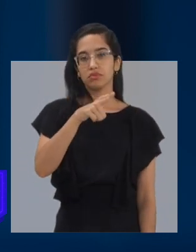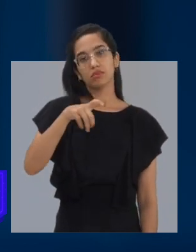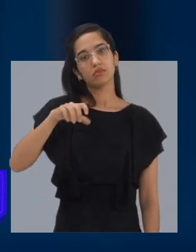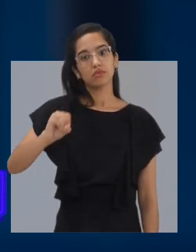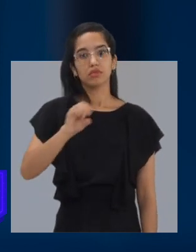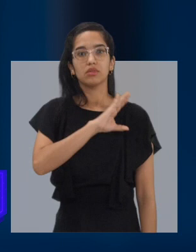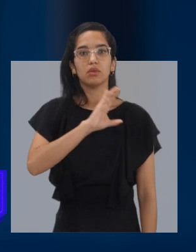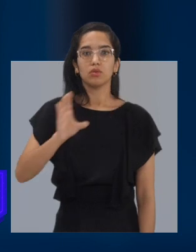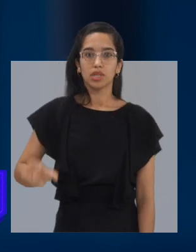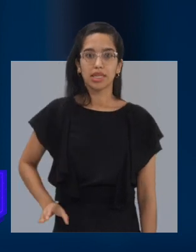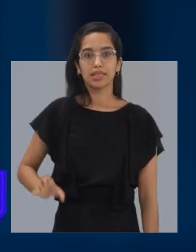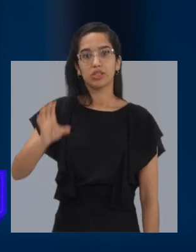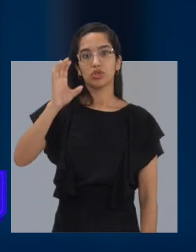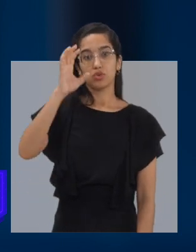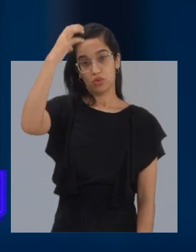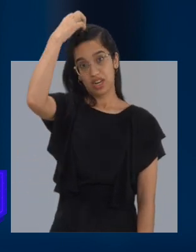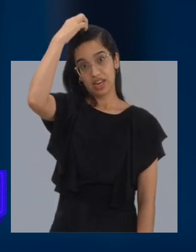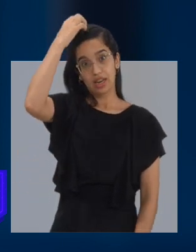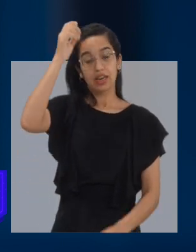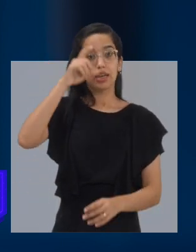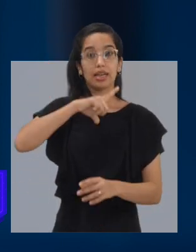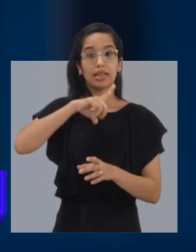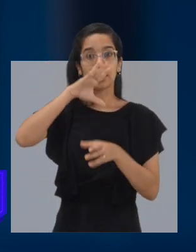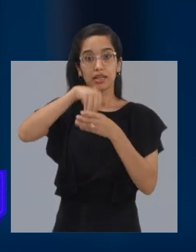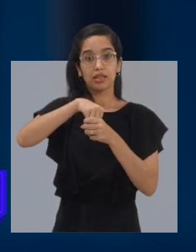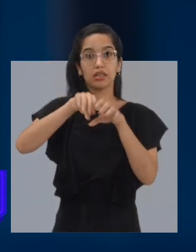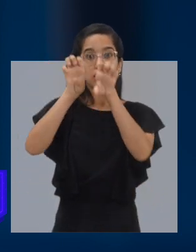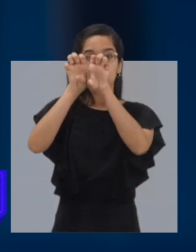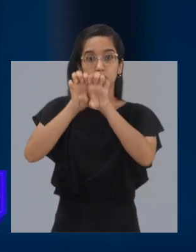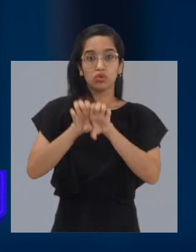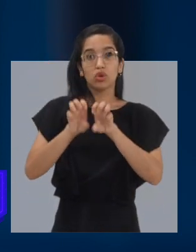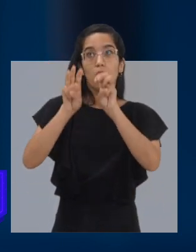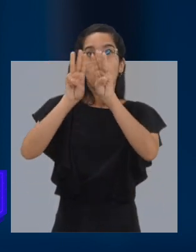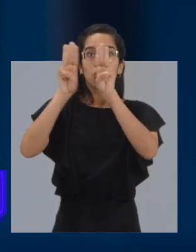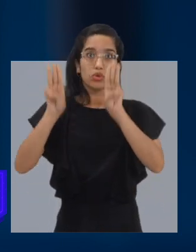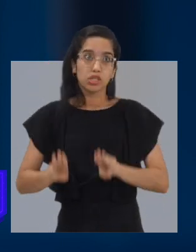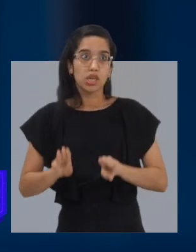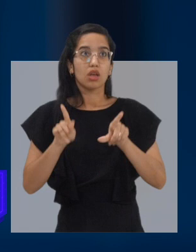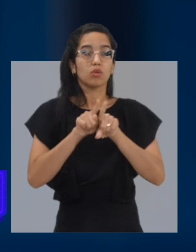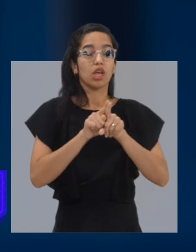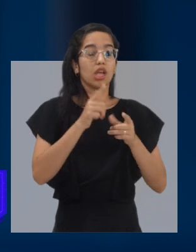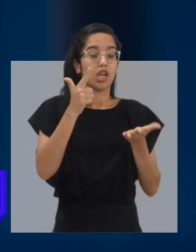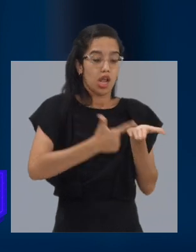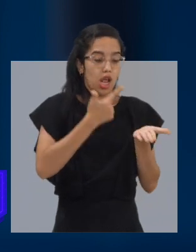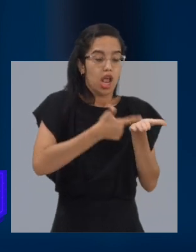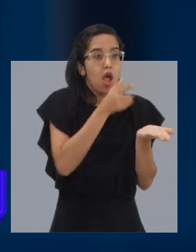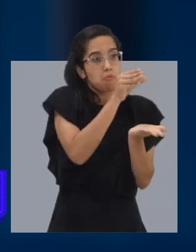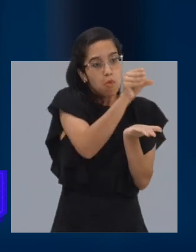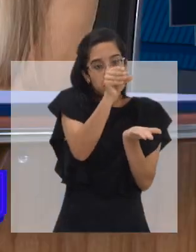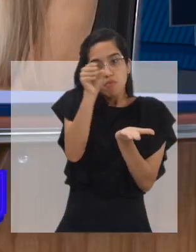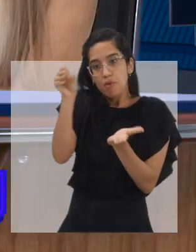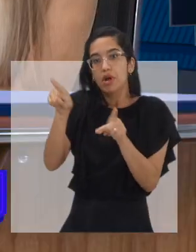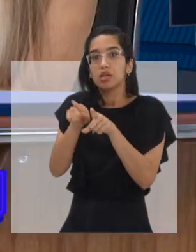que tem na sua estrutura, um museu, uma biblioteca e um setor de arqueologia.